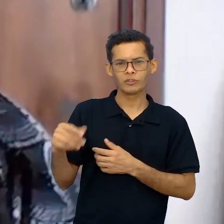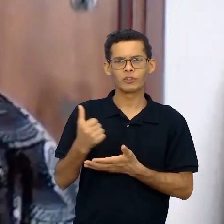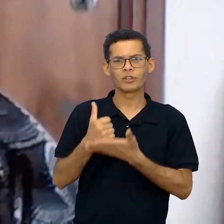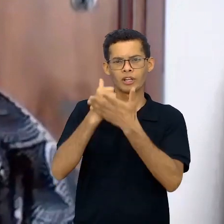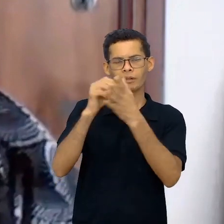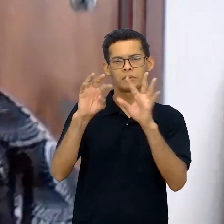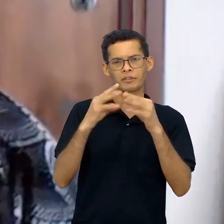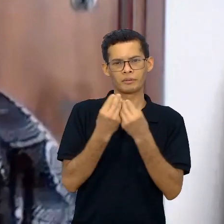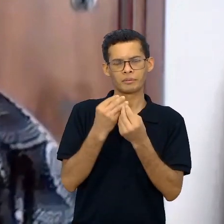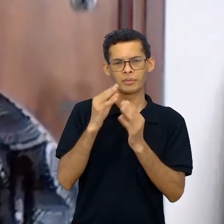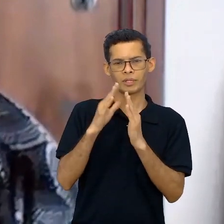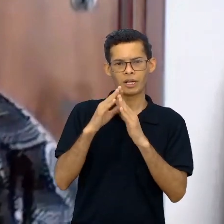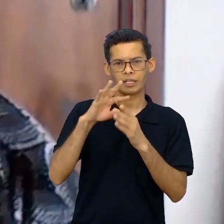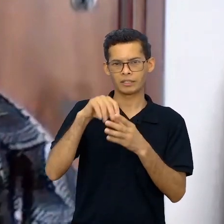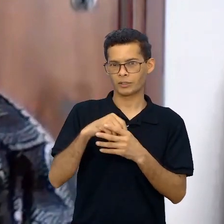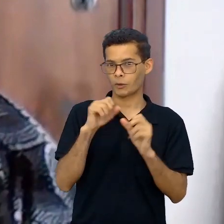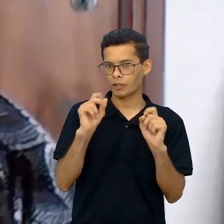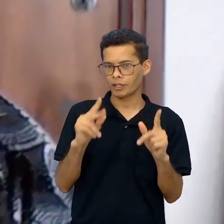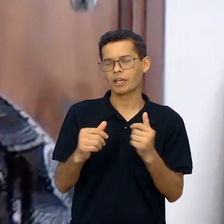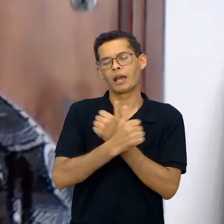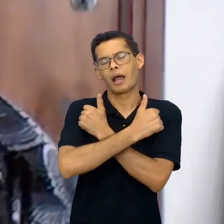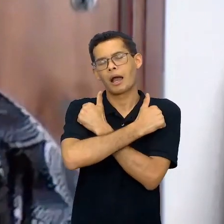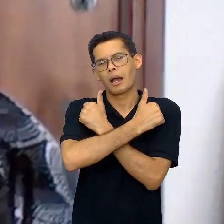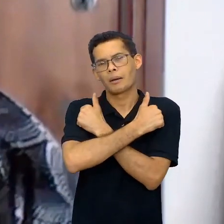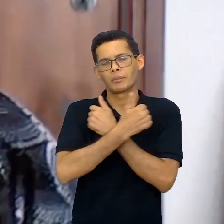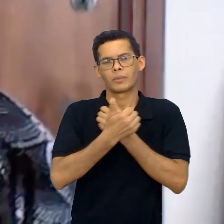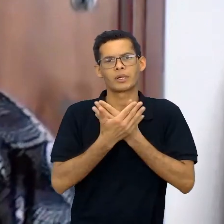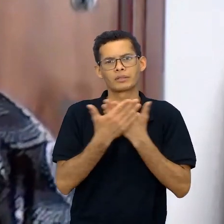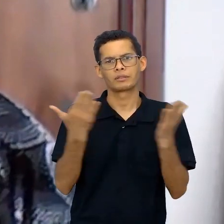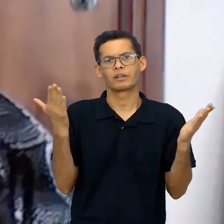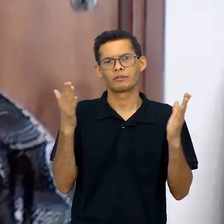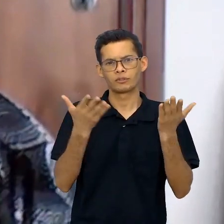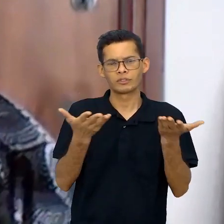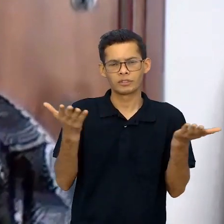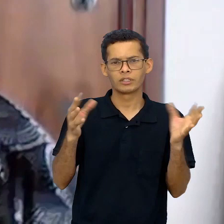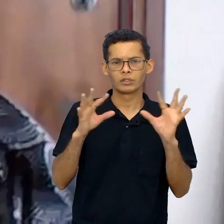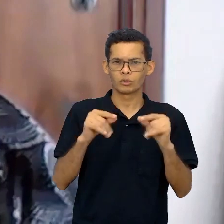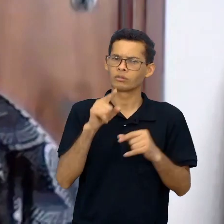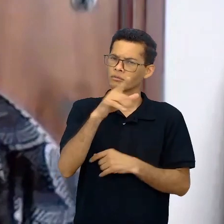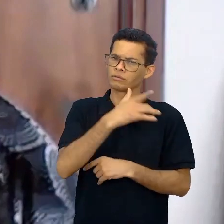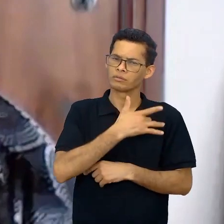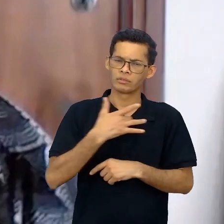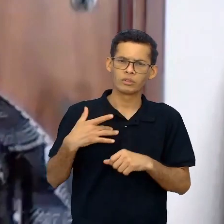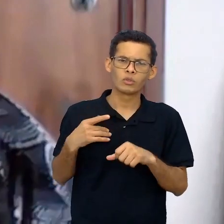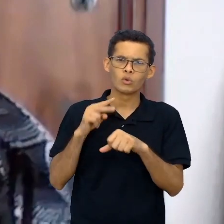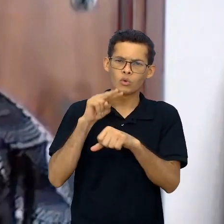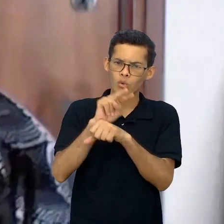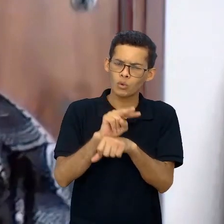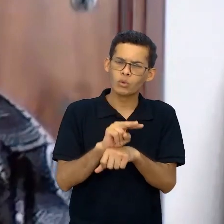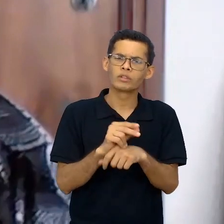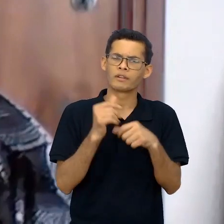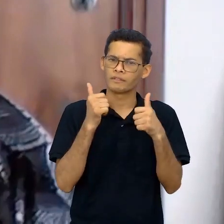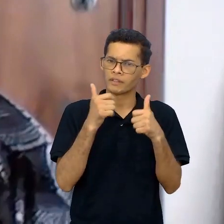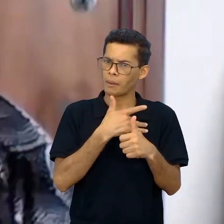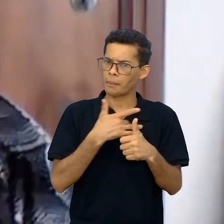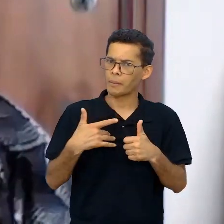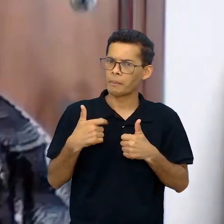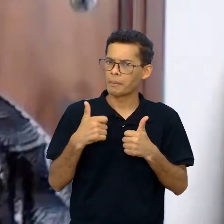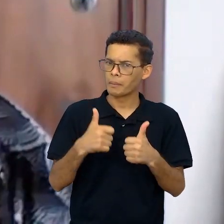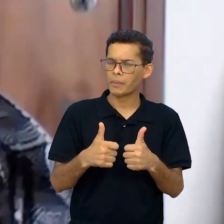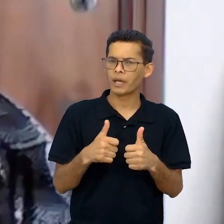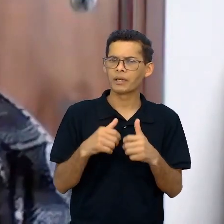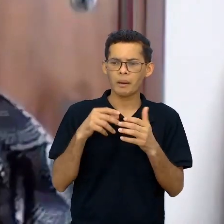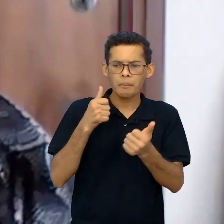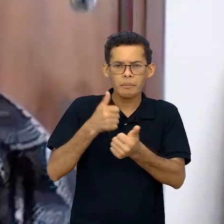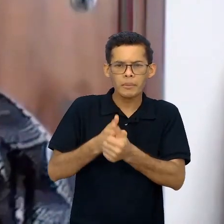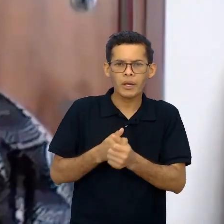certo? Então, meu grande abraço para todos vocês. Fiquem bem, se cuidem. Já estamos chegando na reta